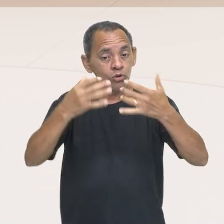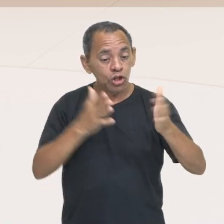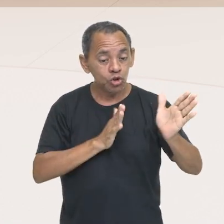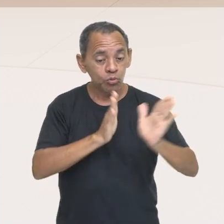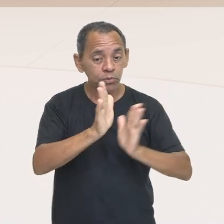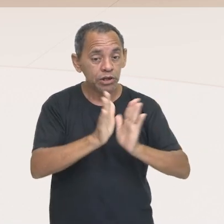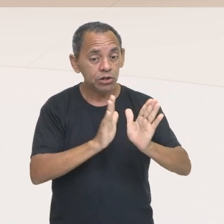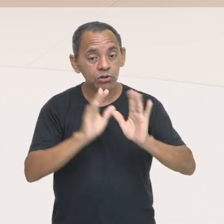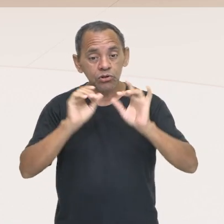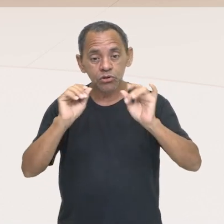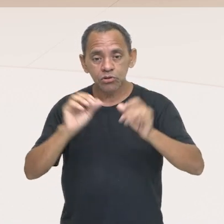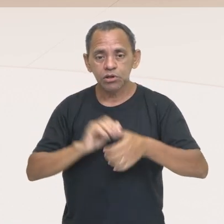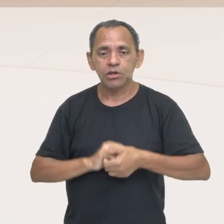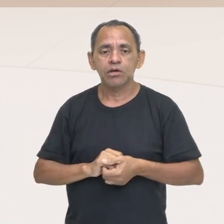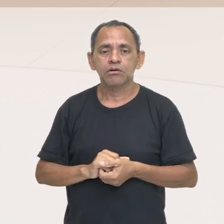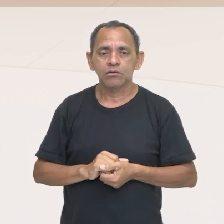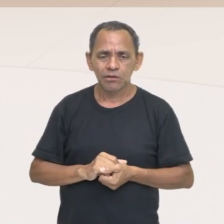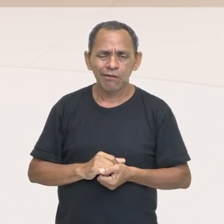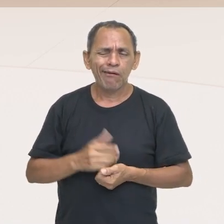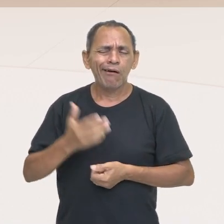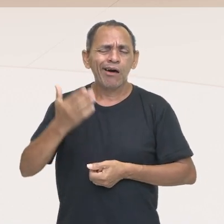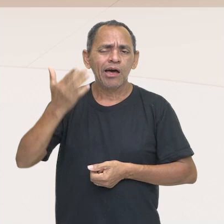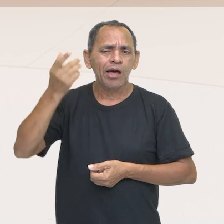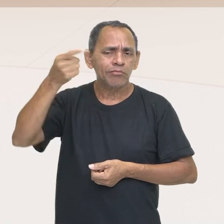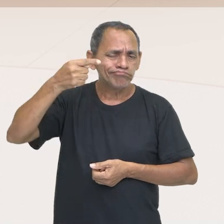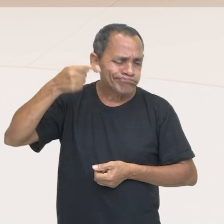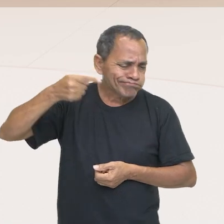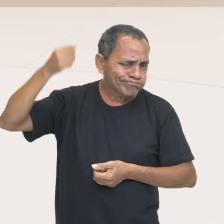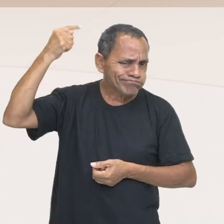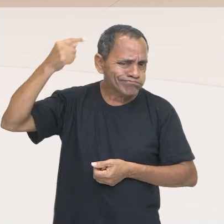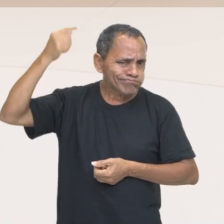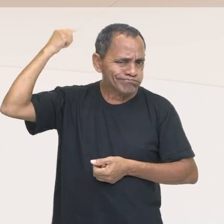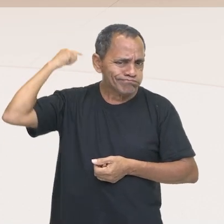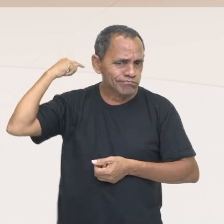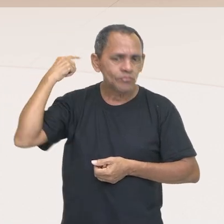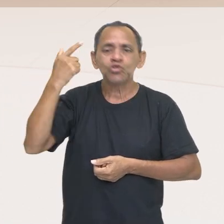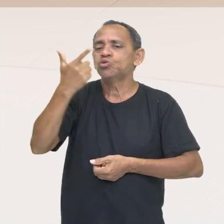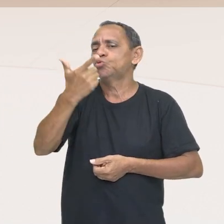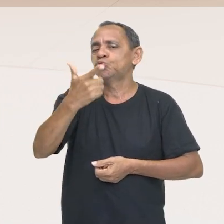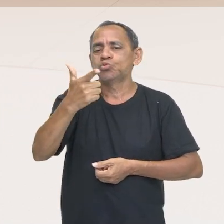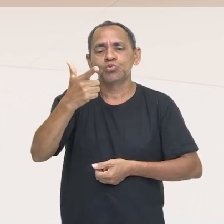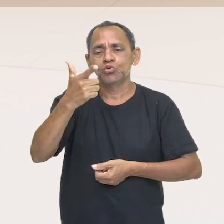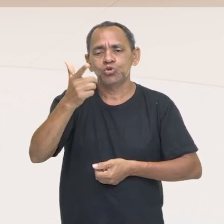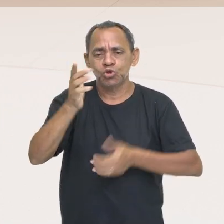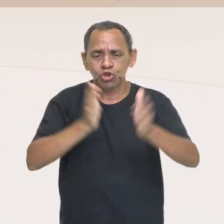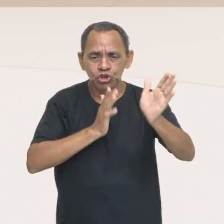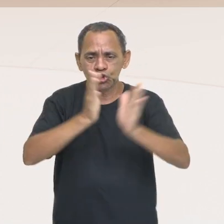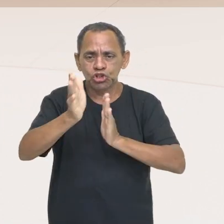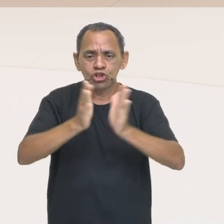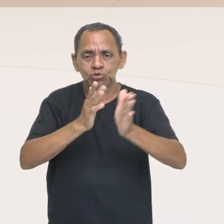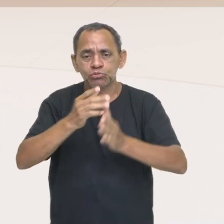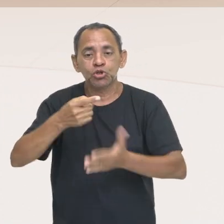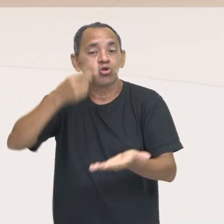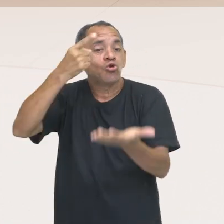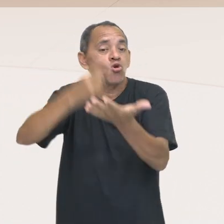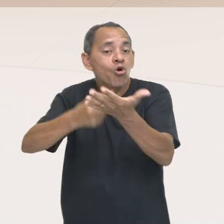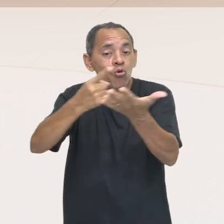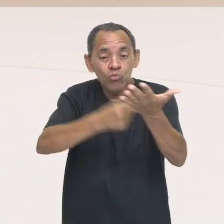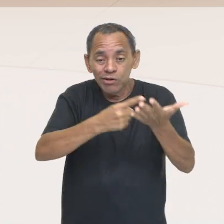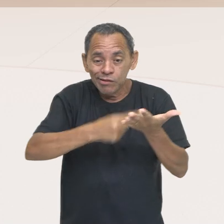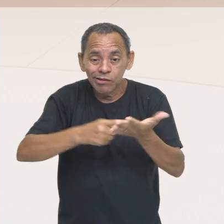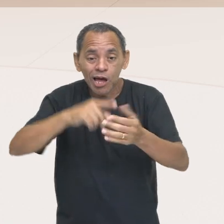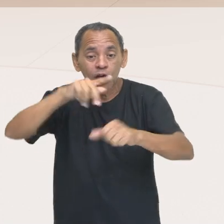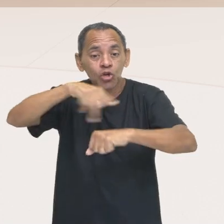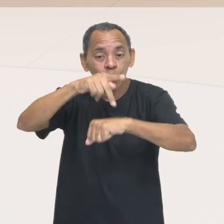período, né, muito longevo, na qual ainda não existiam principalmente os acordos internacionais